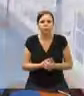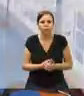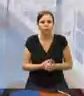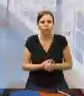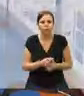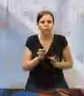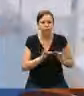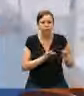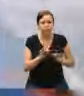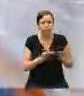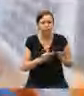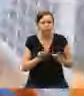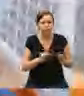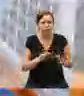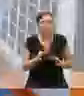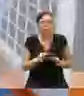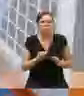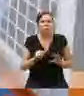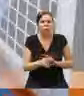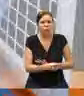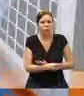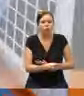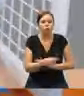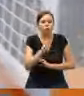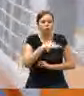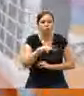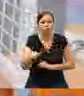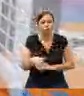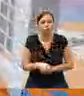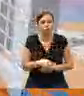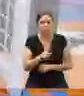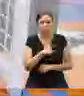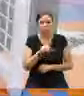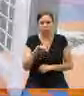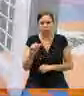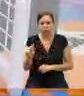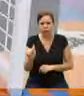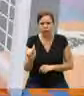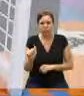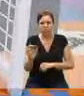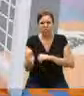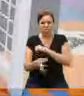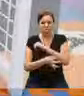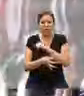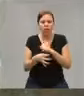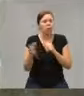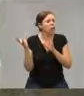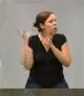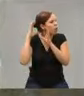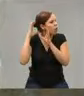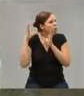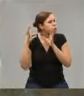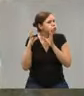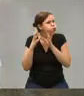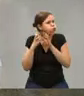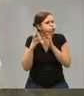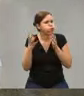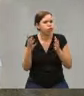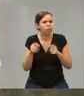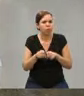com o tratamento intensivo das crianças com a Zika vírus, né, com a microcefalia, e